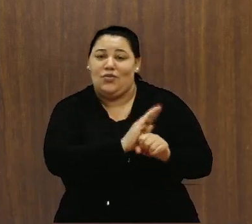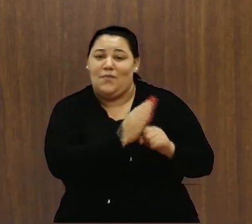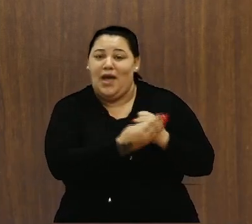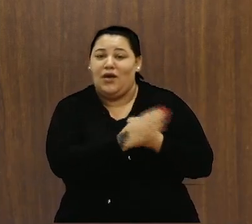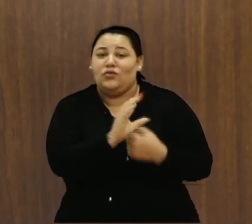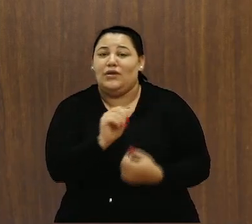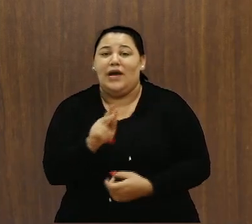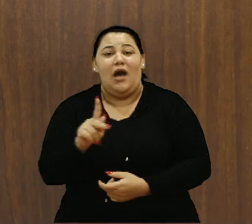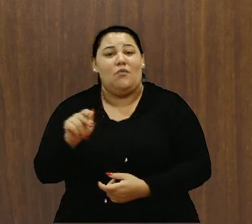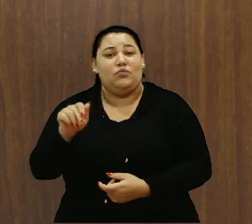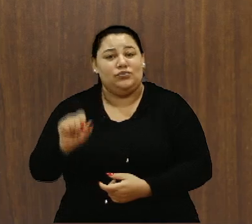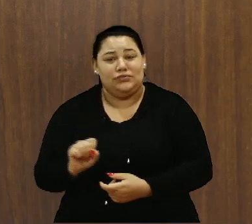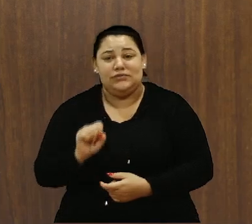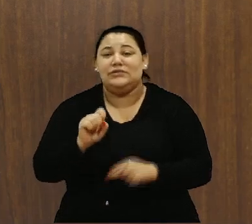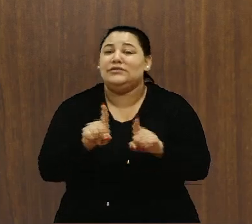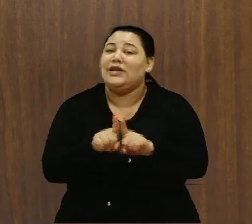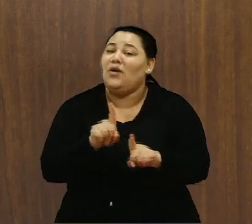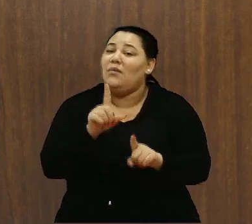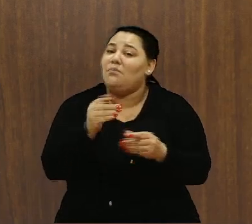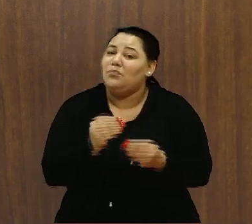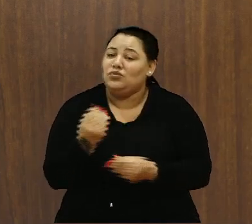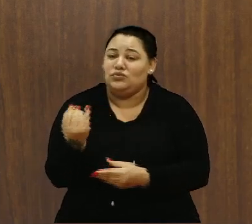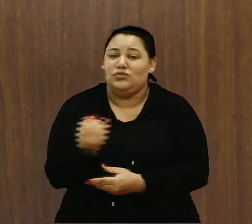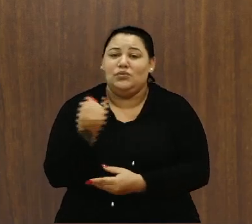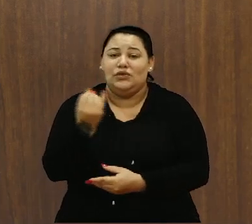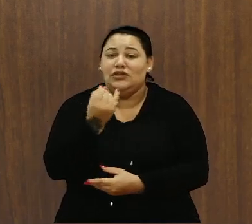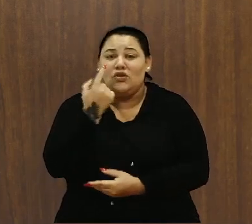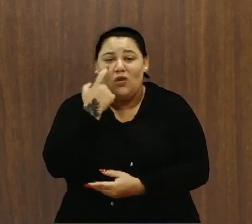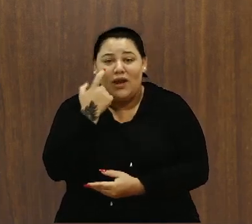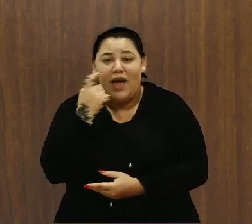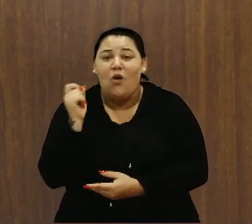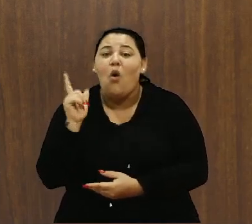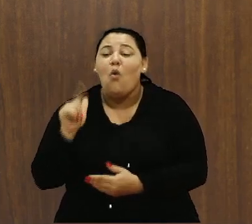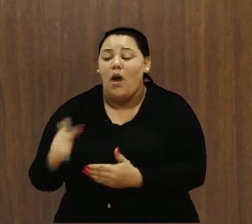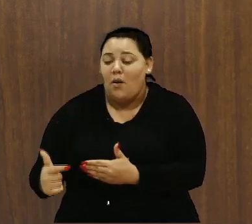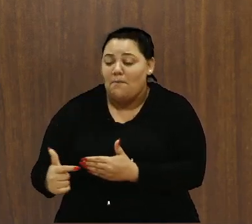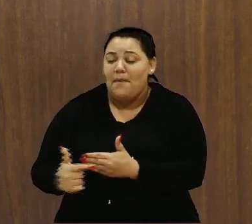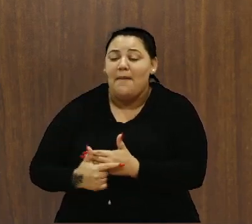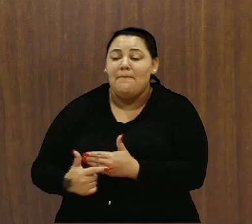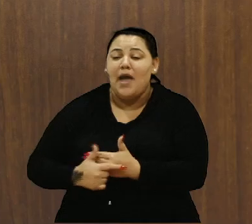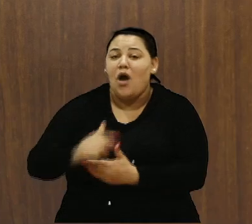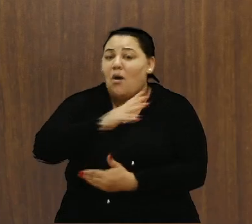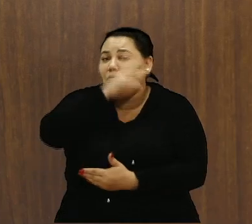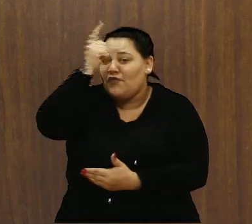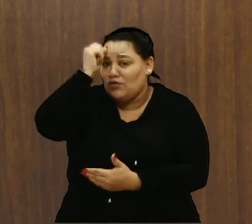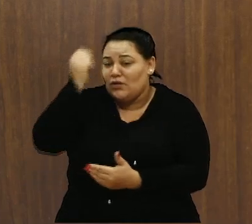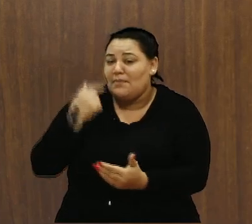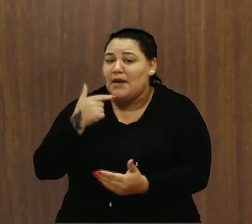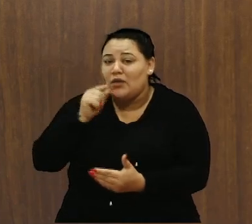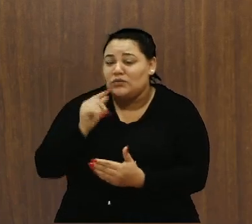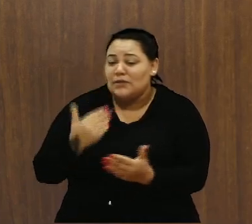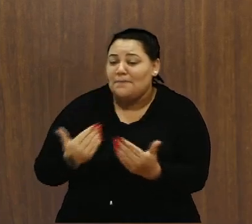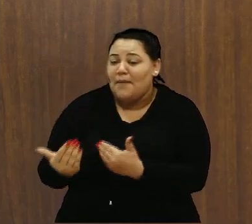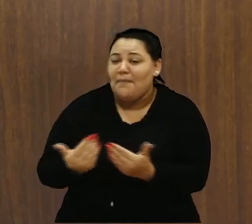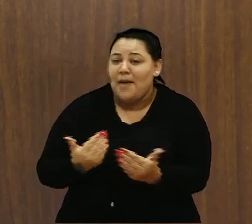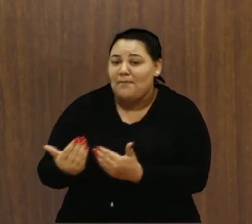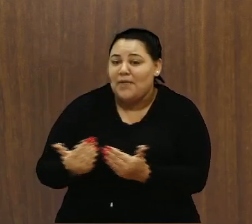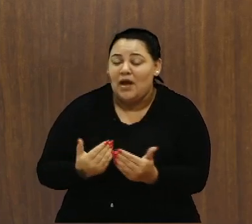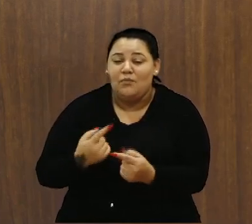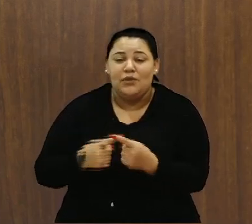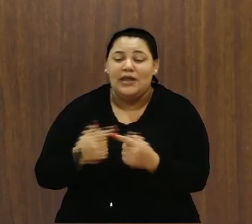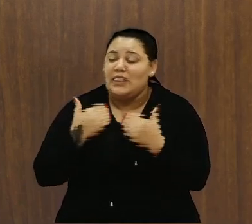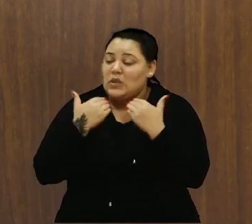é importantíssimo a gente olhar qual que é o papel da prefeitura para ser mediador dos conflitos do campus da Serra, porque não adianta